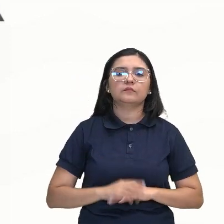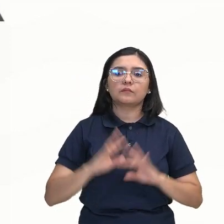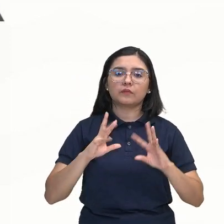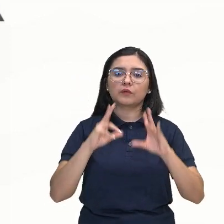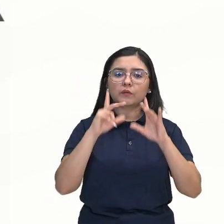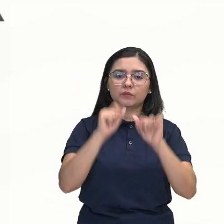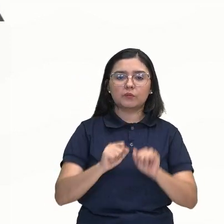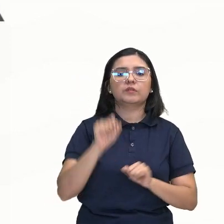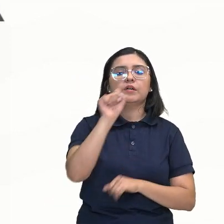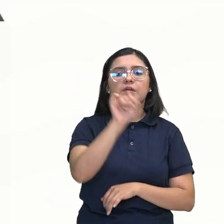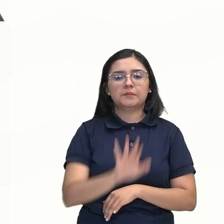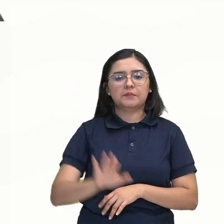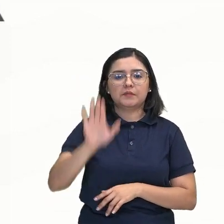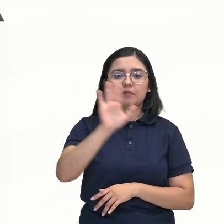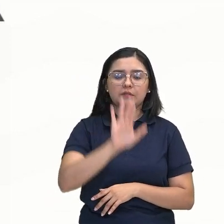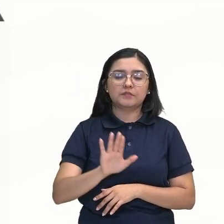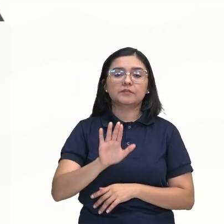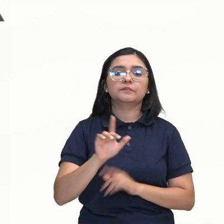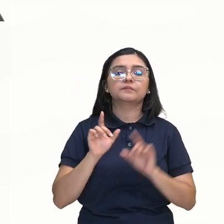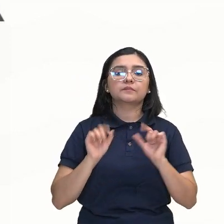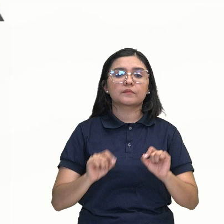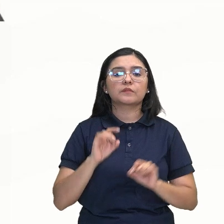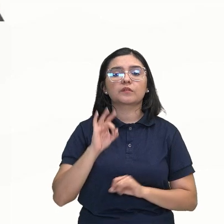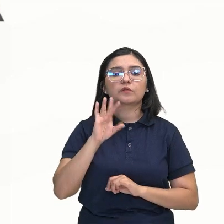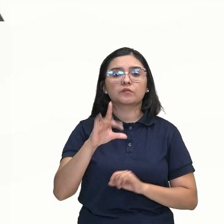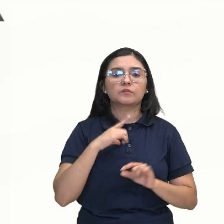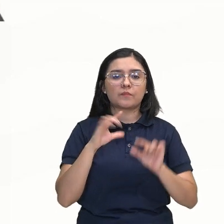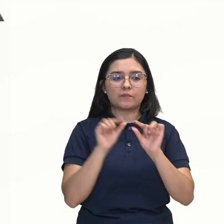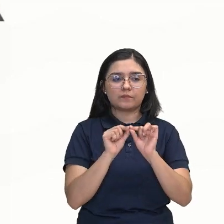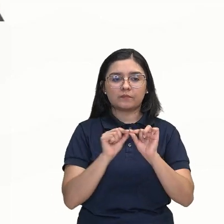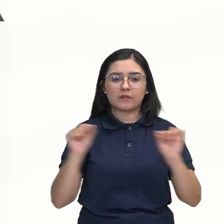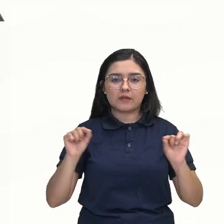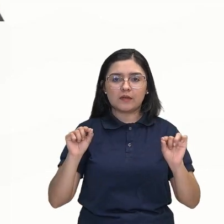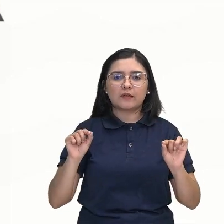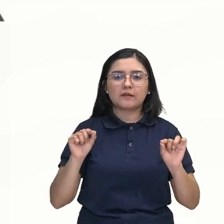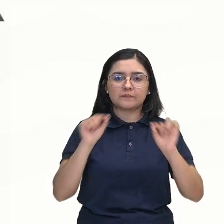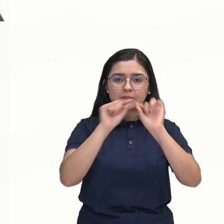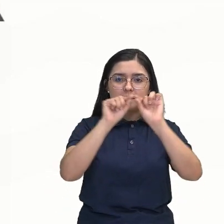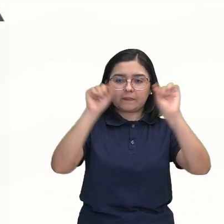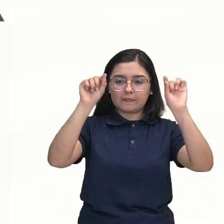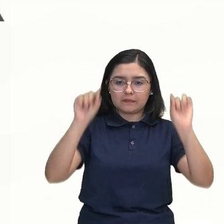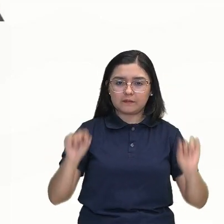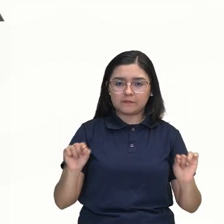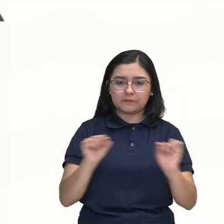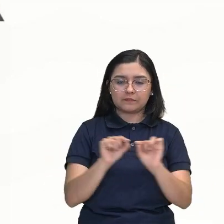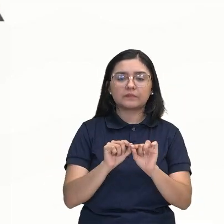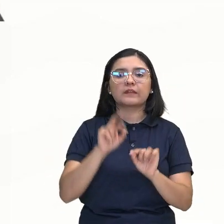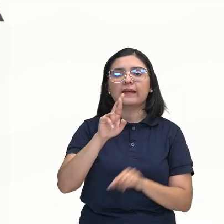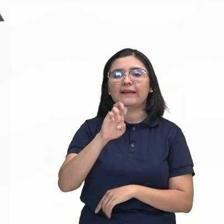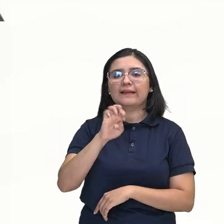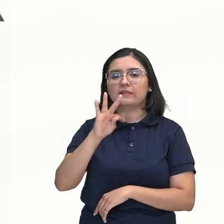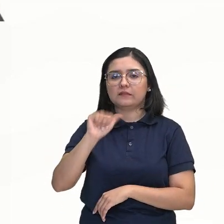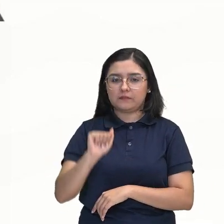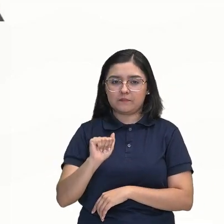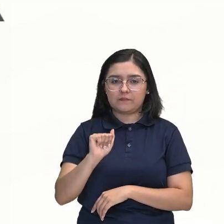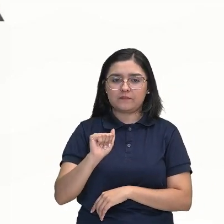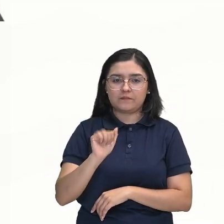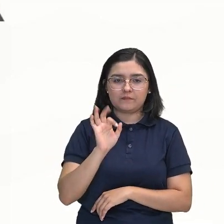essas figuras são apenas segmentos de reta, ó, nada curvadinho,